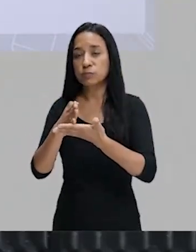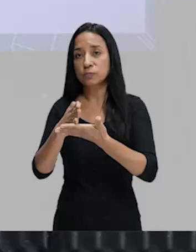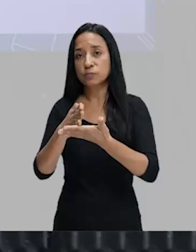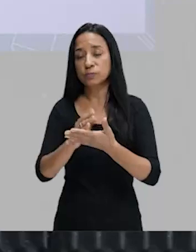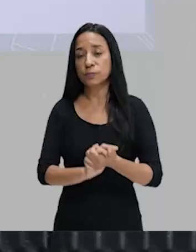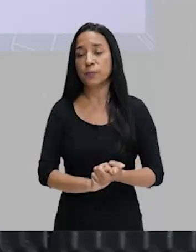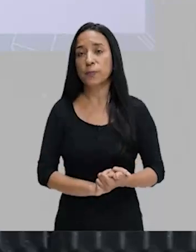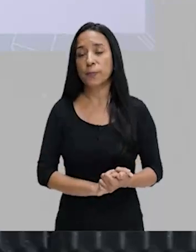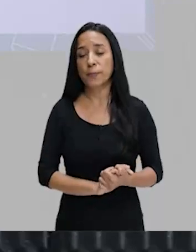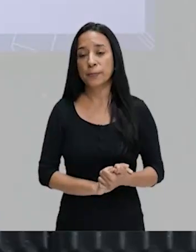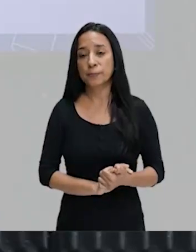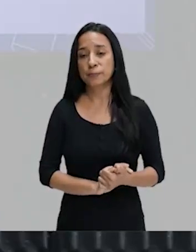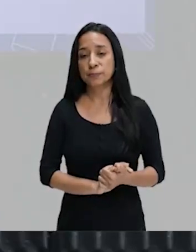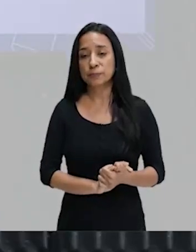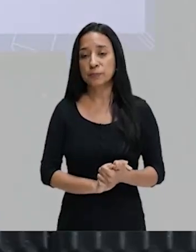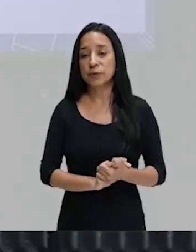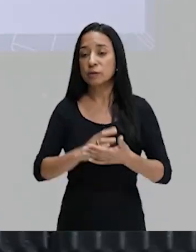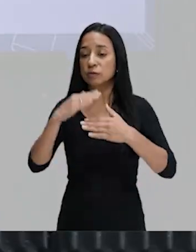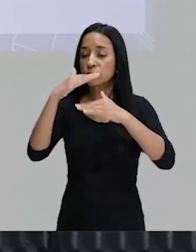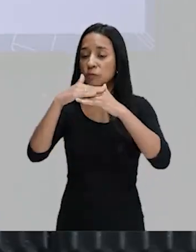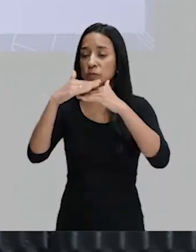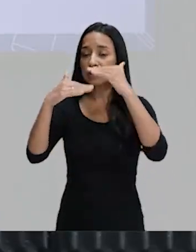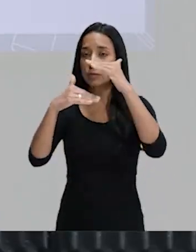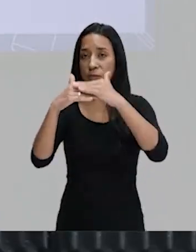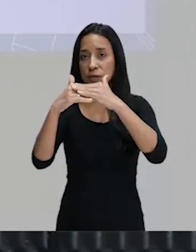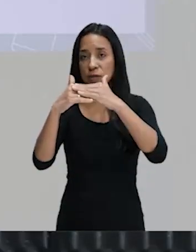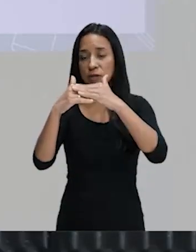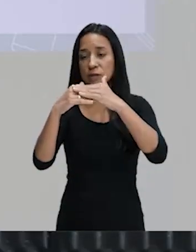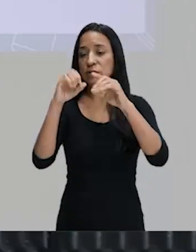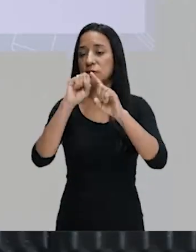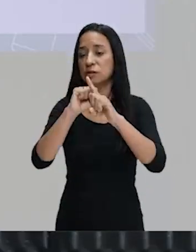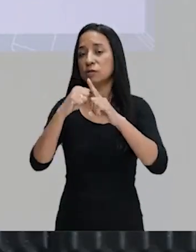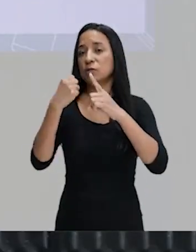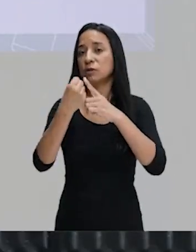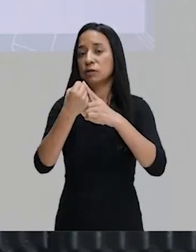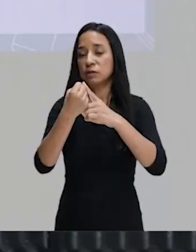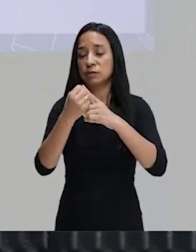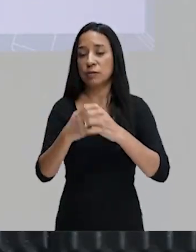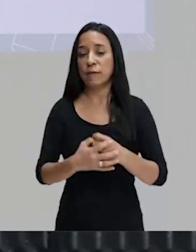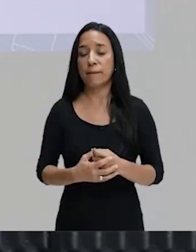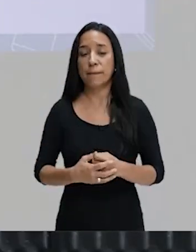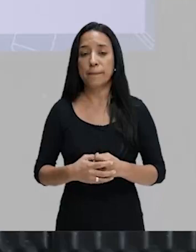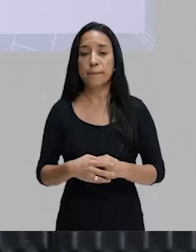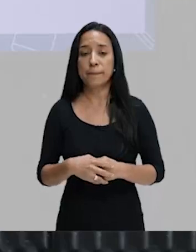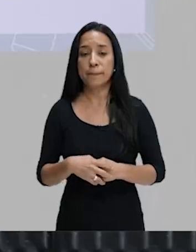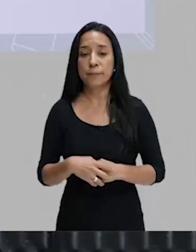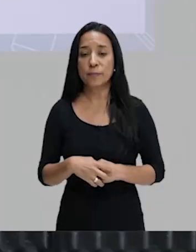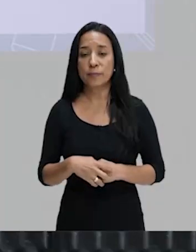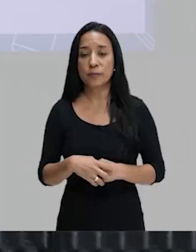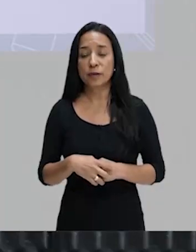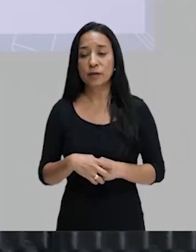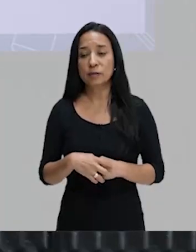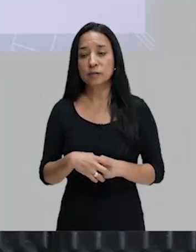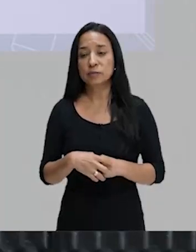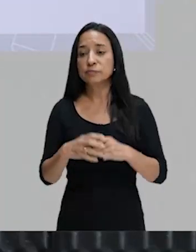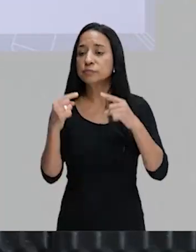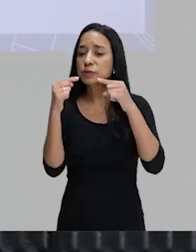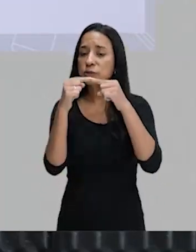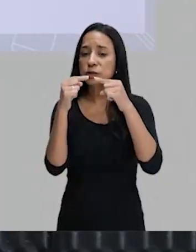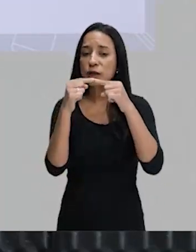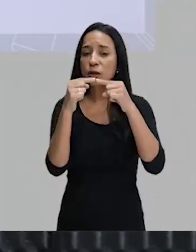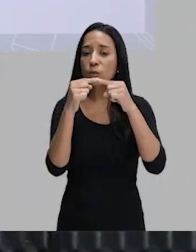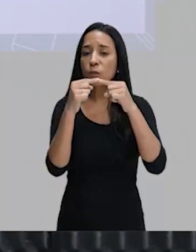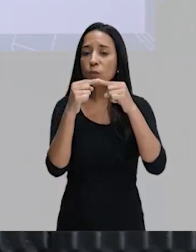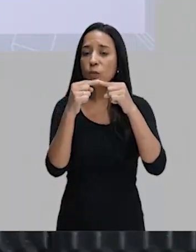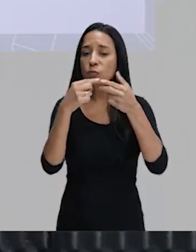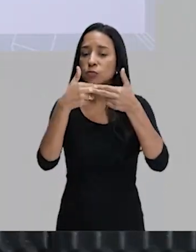de estratificação. São as camadas da sociedade. Estratos ou camadas sociais de acordo com uma